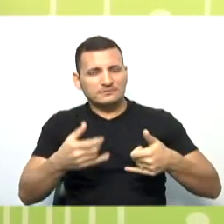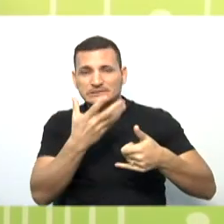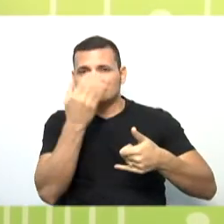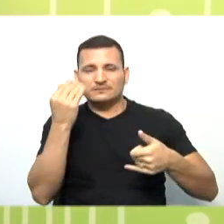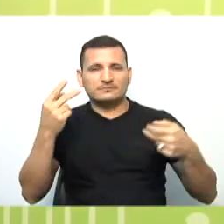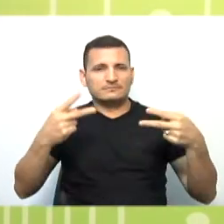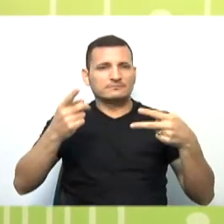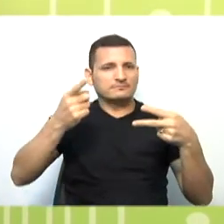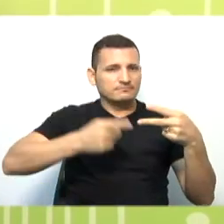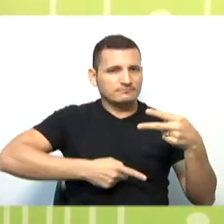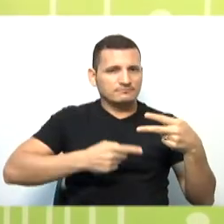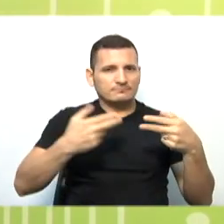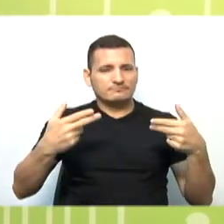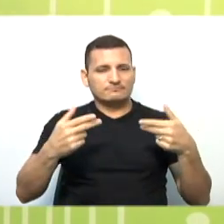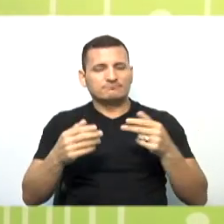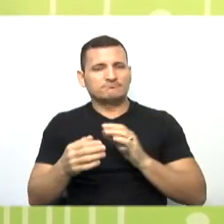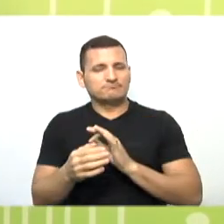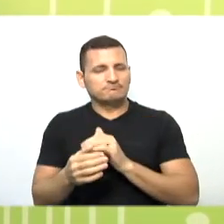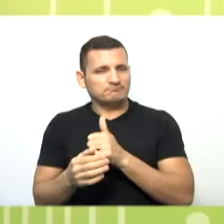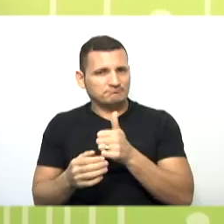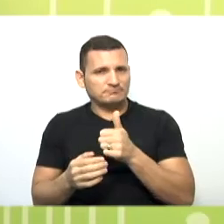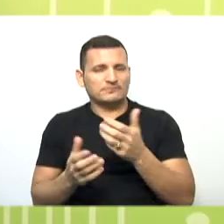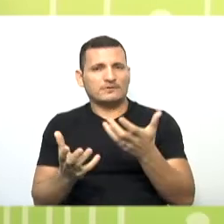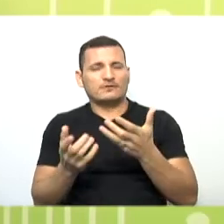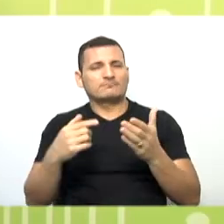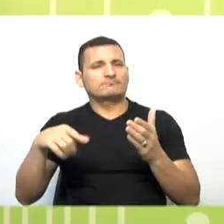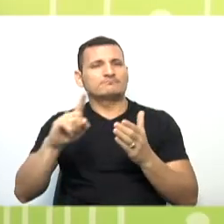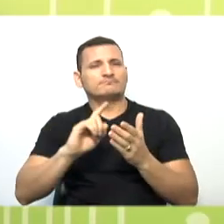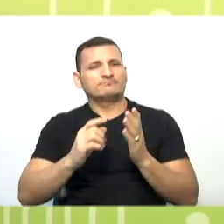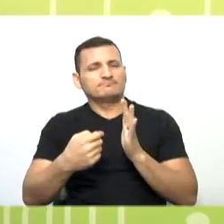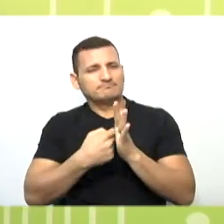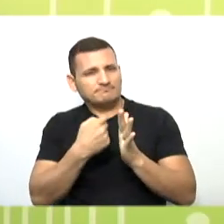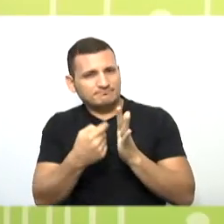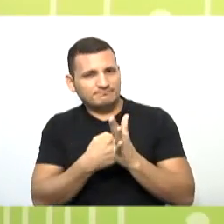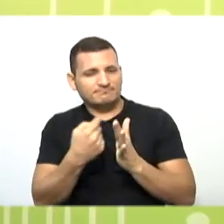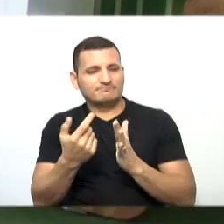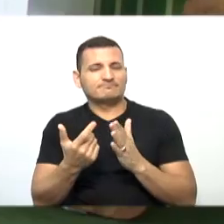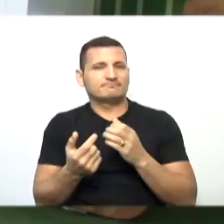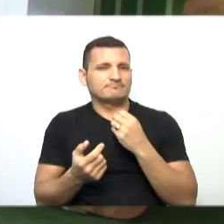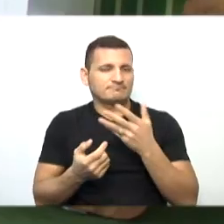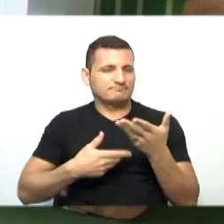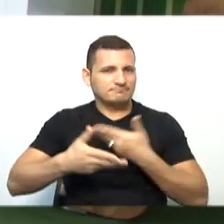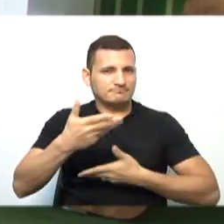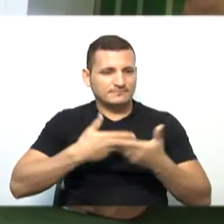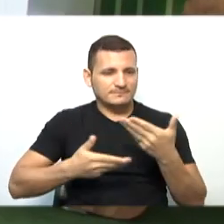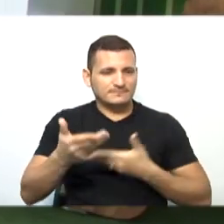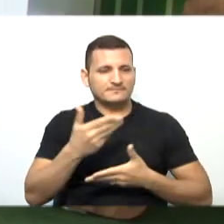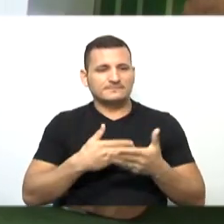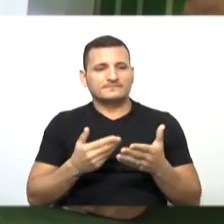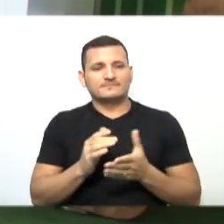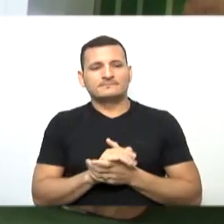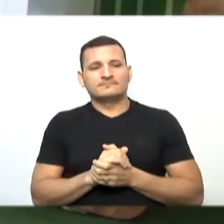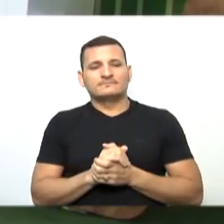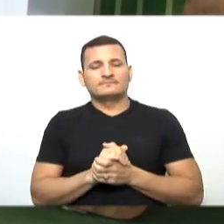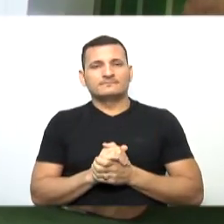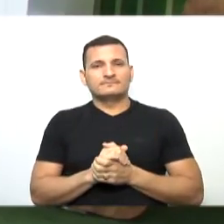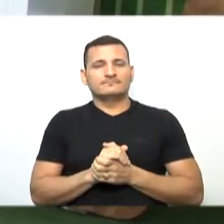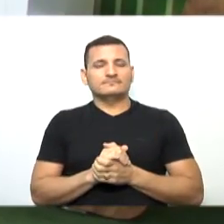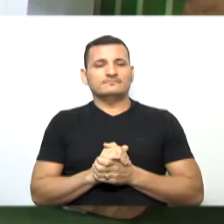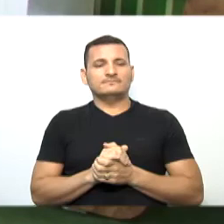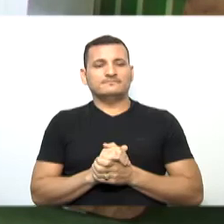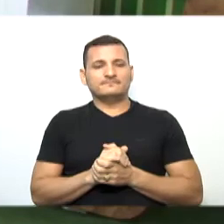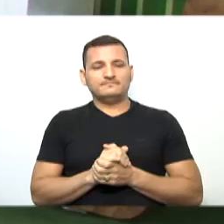alguma tag. É isso aí, eu quero vocês participando. Muito bem. Com certeza, teve muita participação mesmo. Vamos encerrar aqui no meio, professor? Vamos